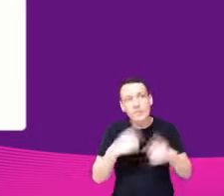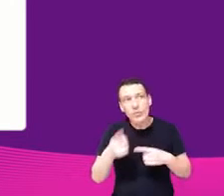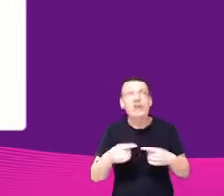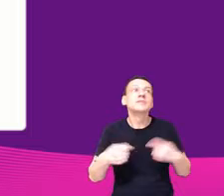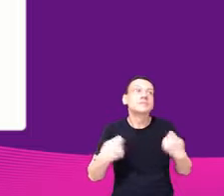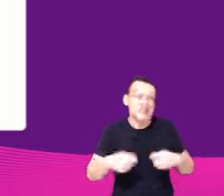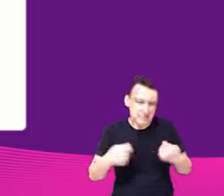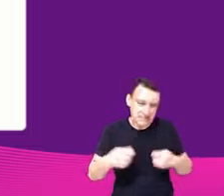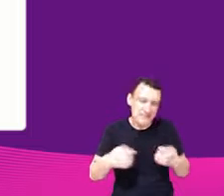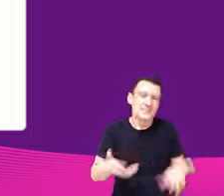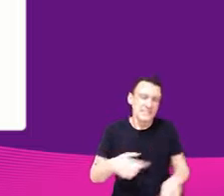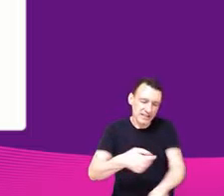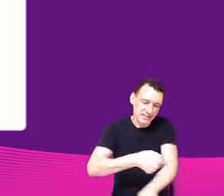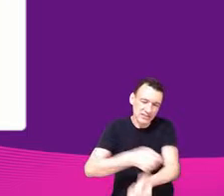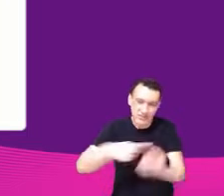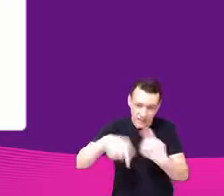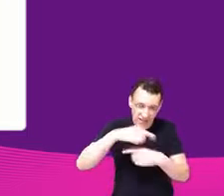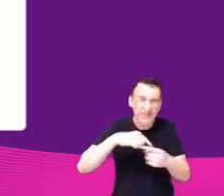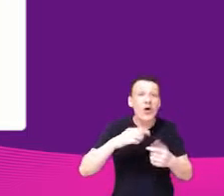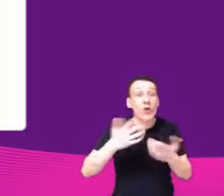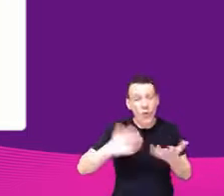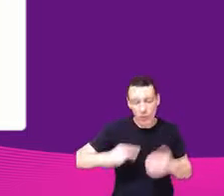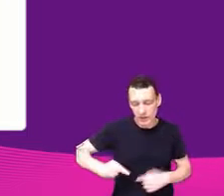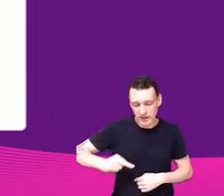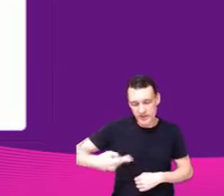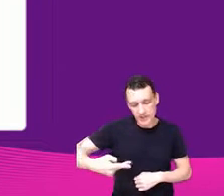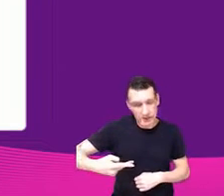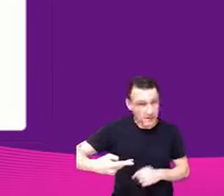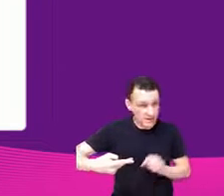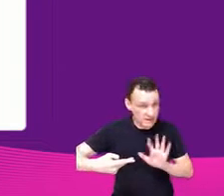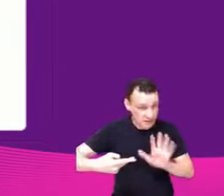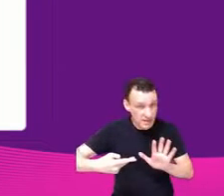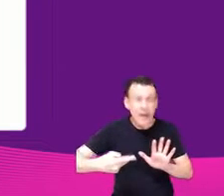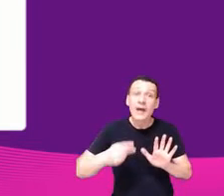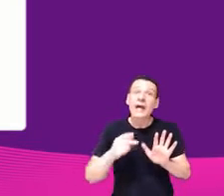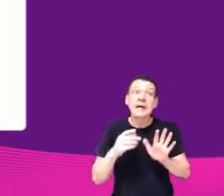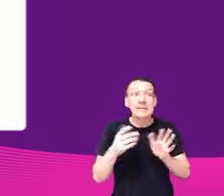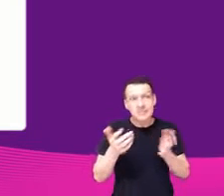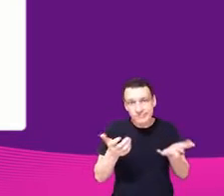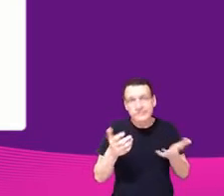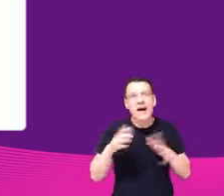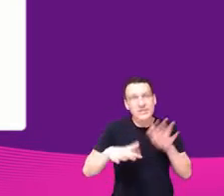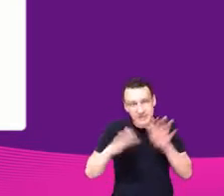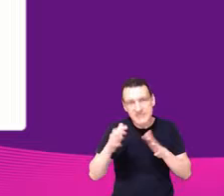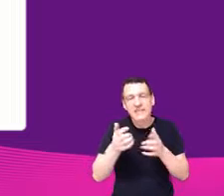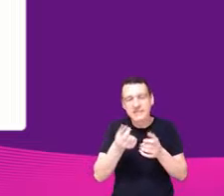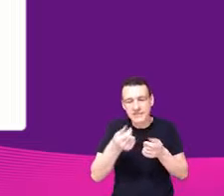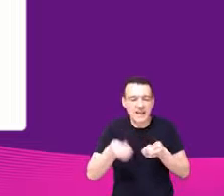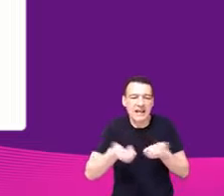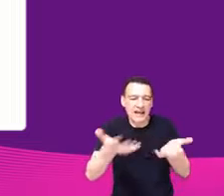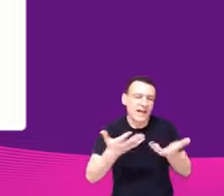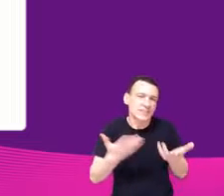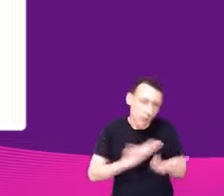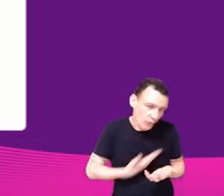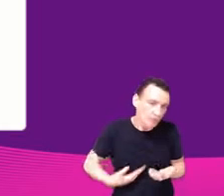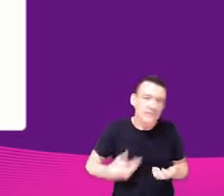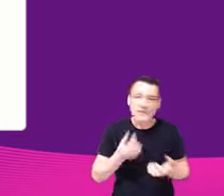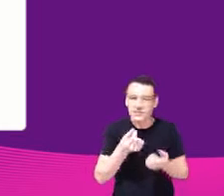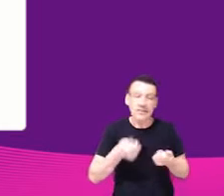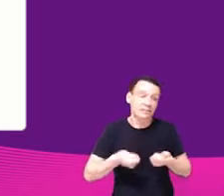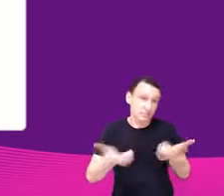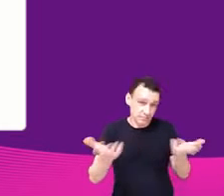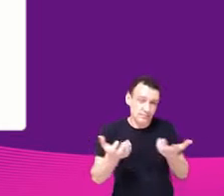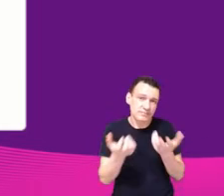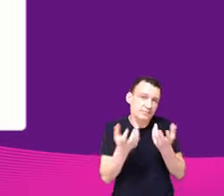transplante, com o impacto que isso tem no sistema, continua a ser verdade. Mas uma outra coisa que é pouco discutida, eu acho que vale muito